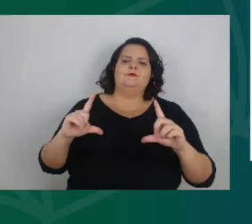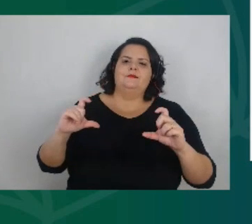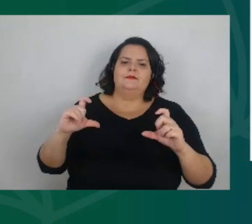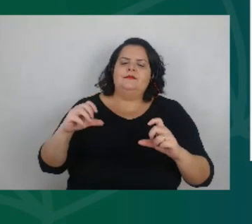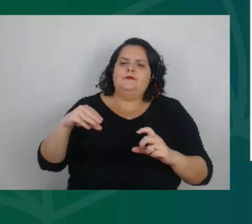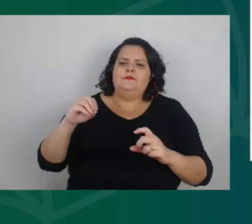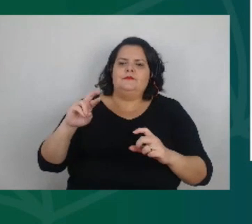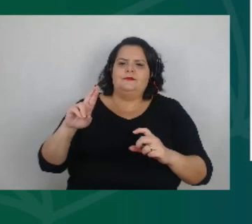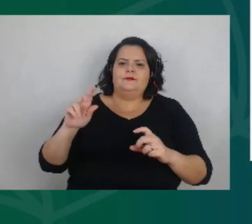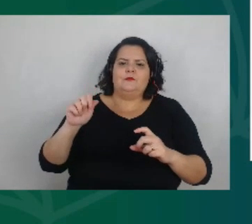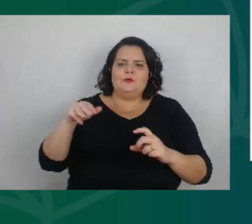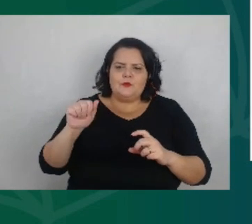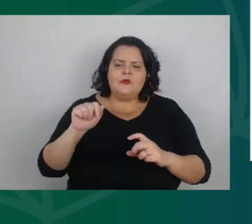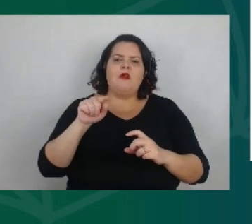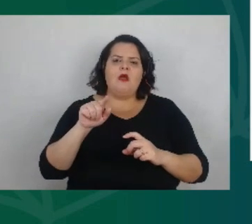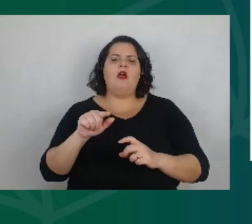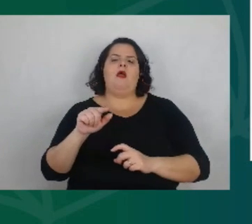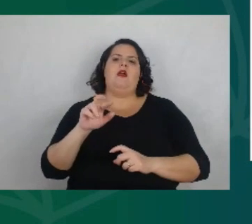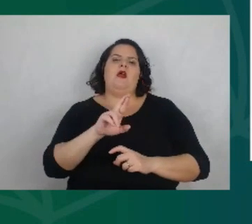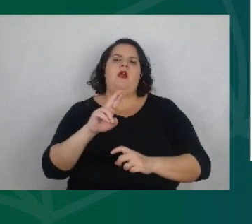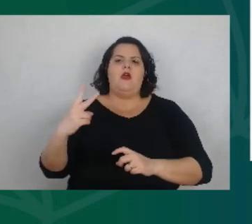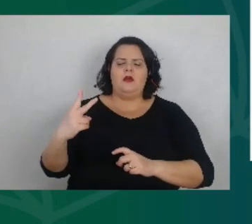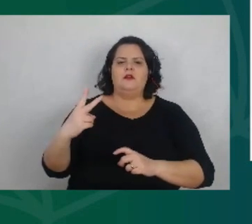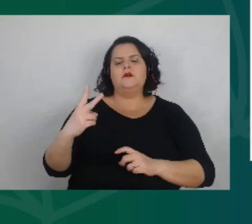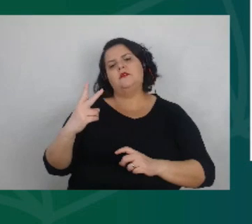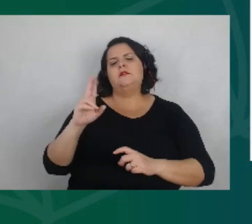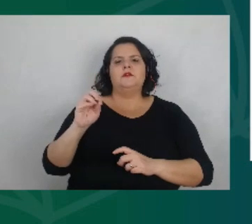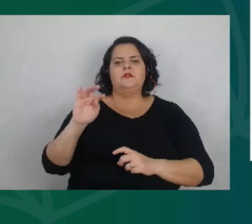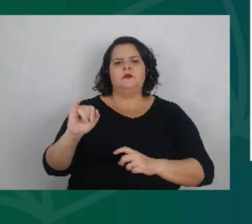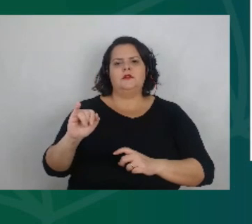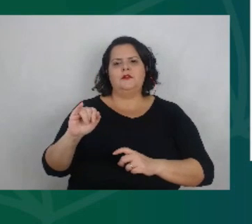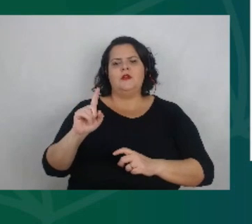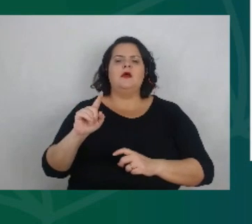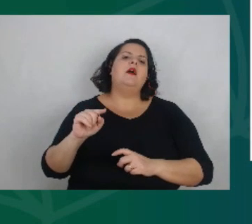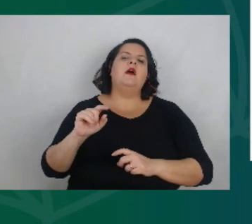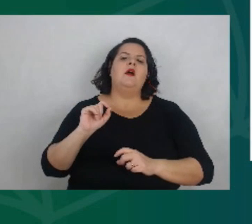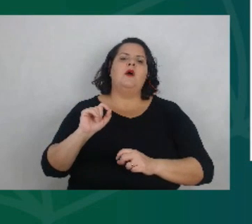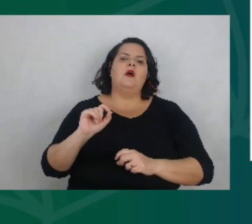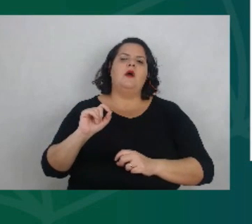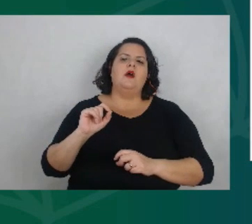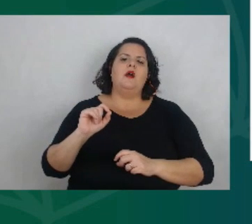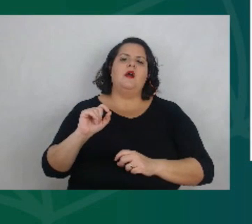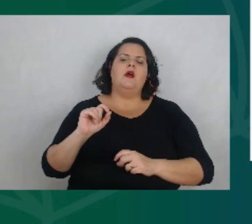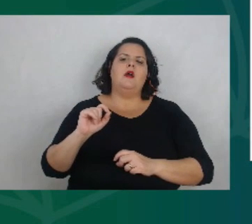nossa R2 da UTI, uma pioneira da residente, uma residente que está permanente